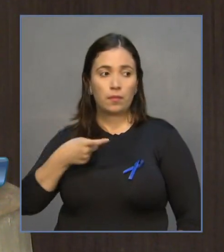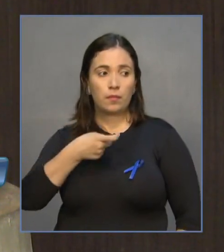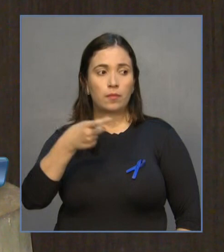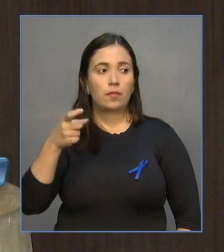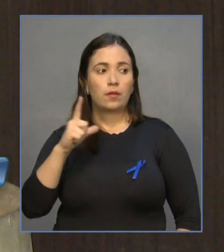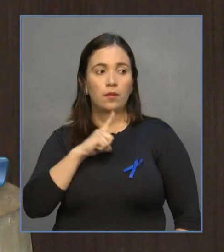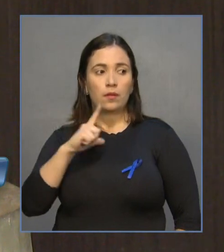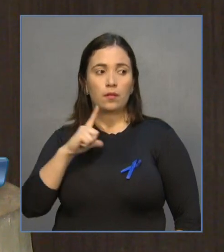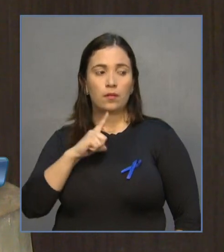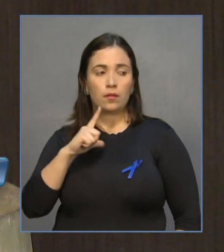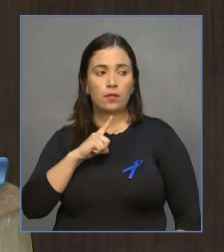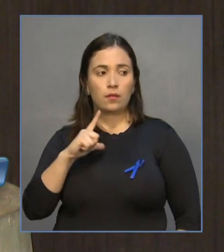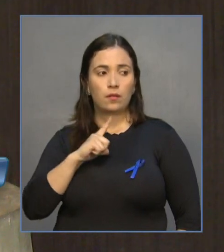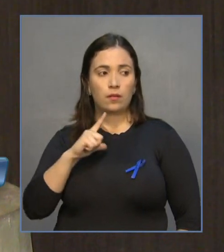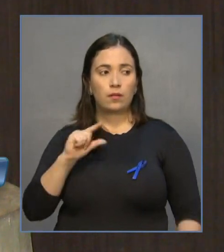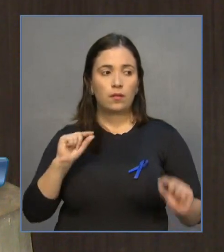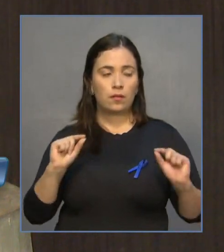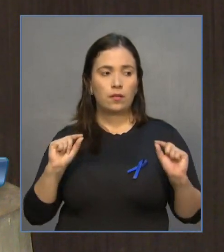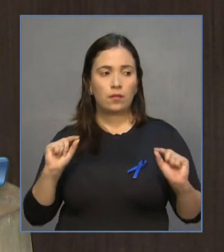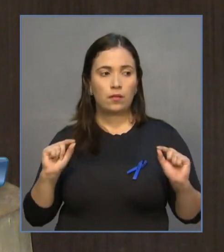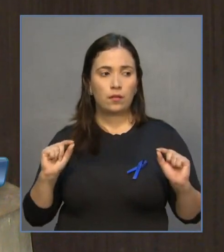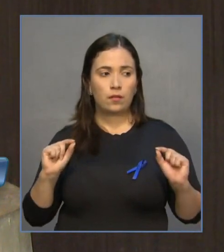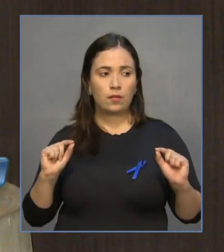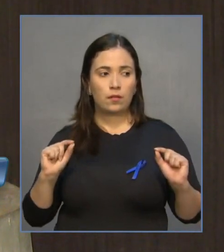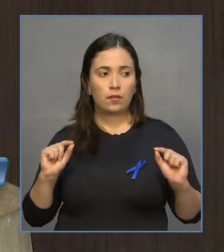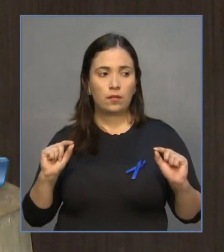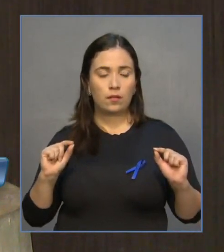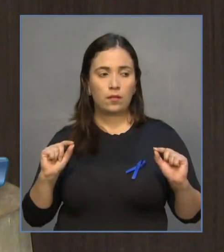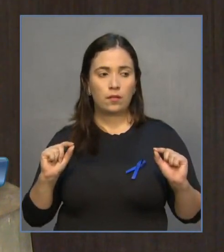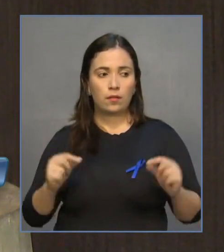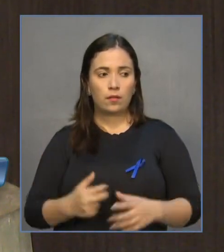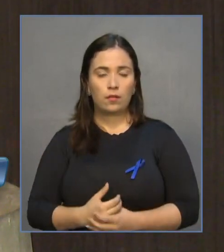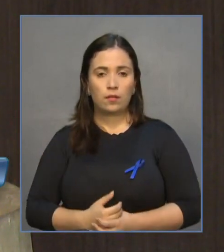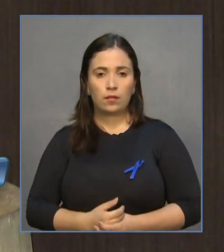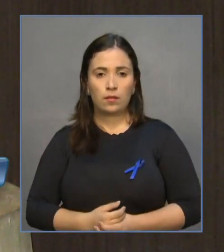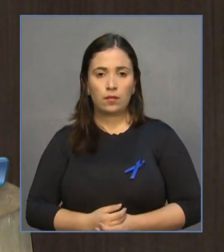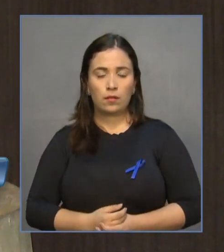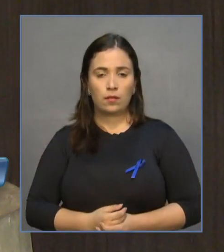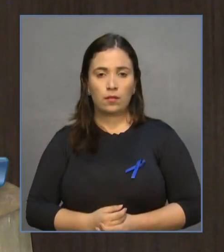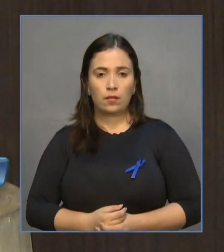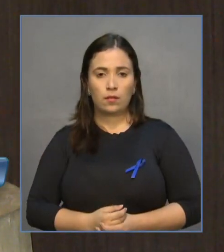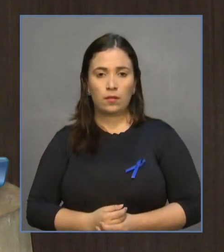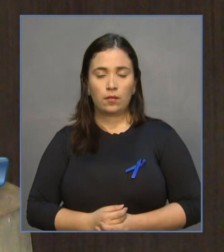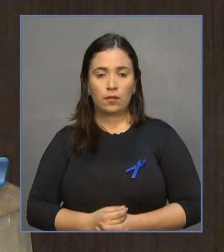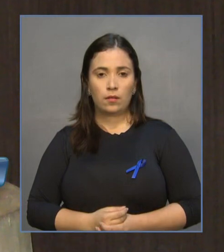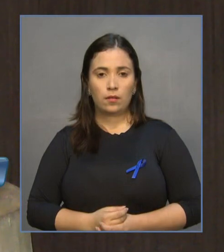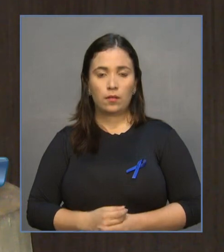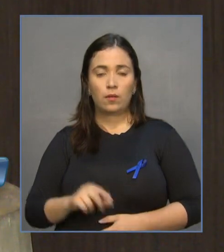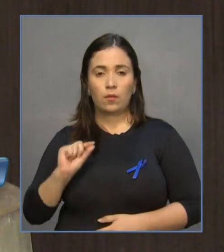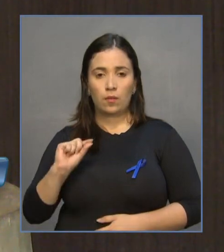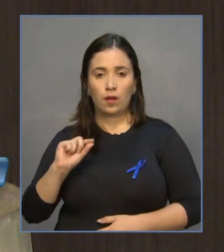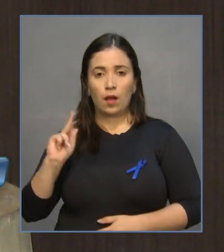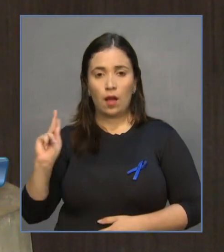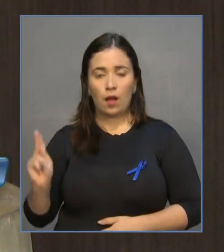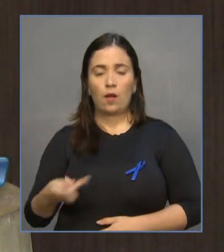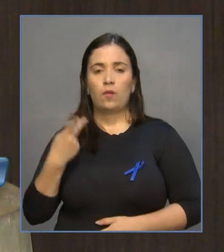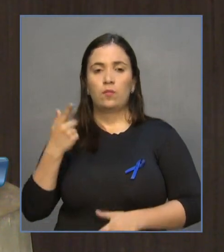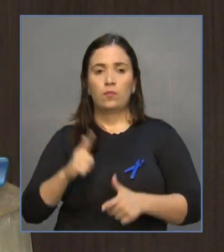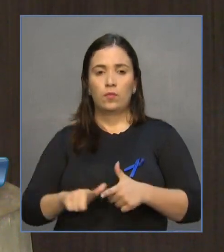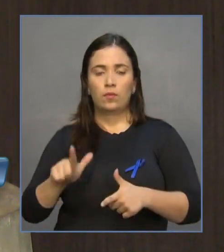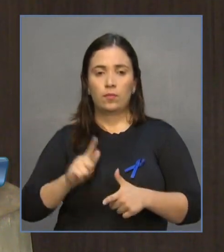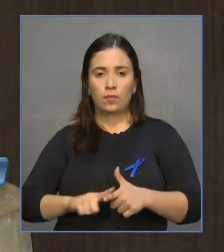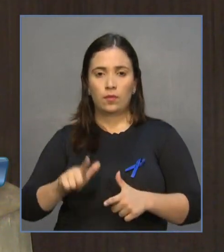Nós temos a responsabilidade de não permitir que isso vire uma tragédia, um crime, um caso